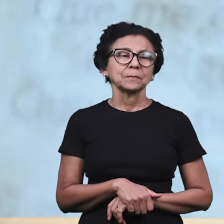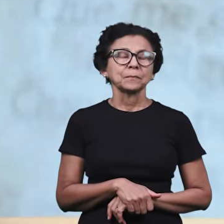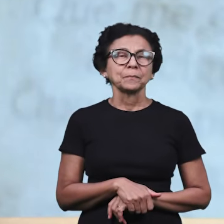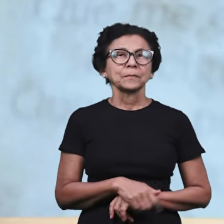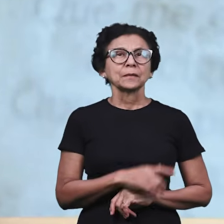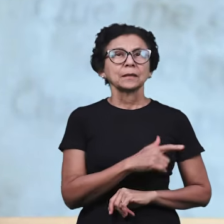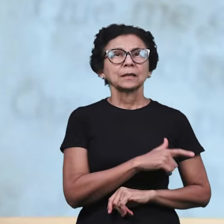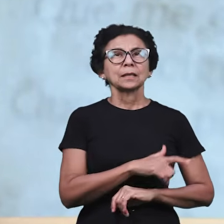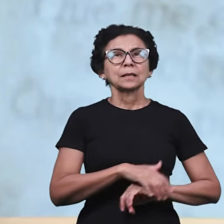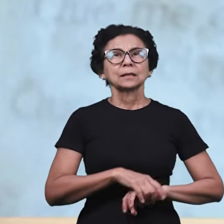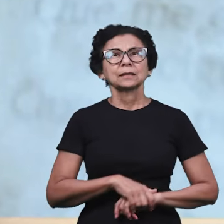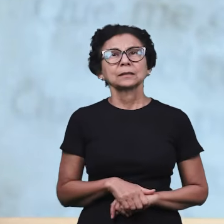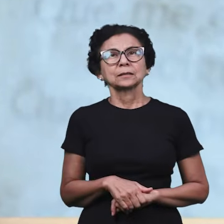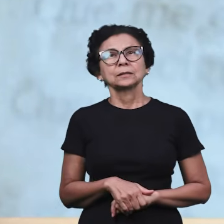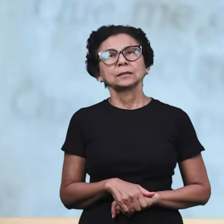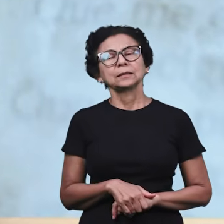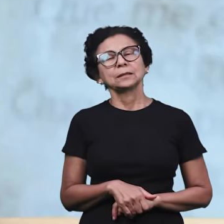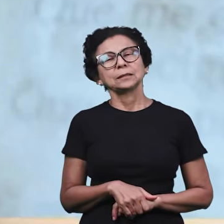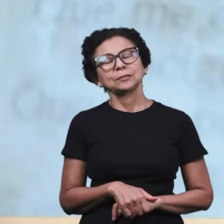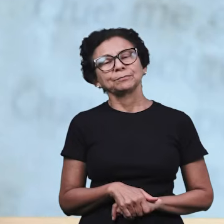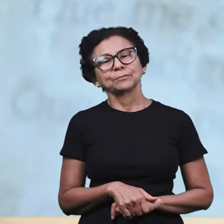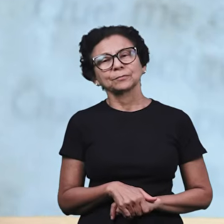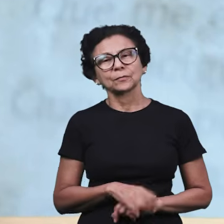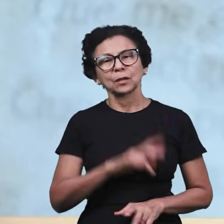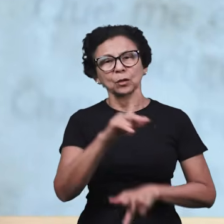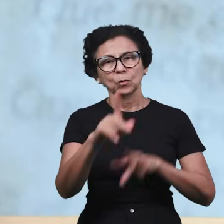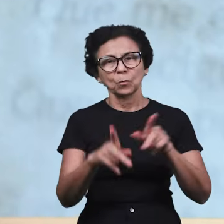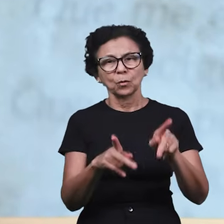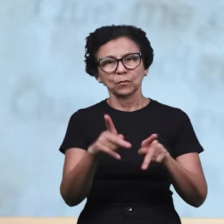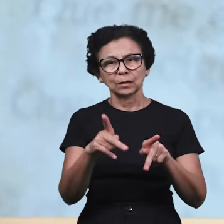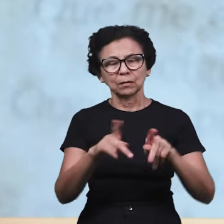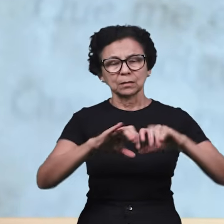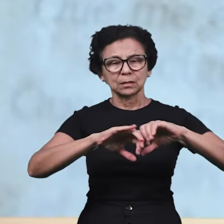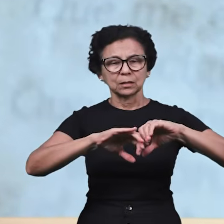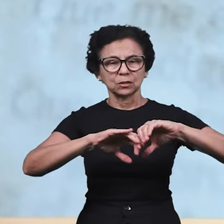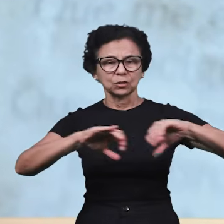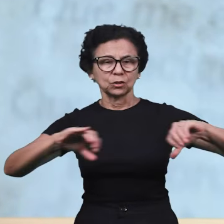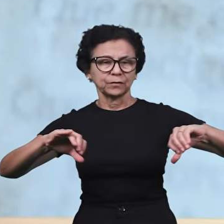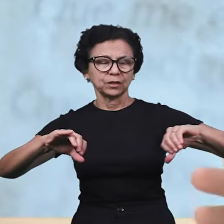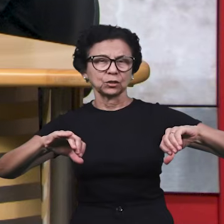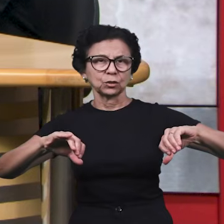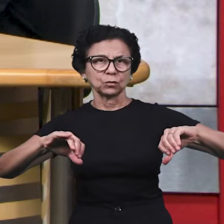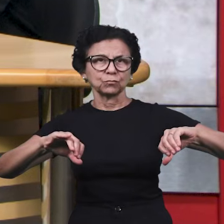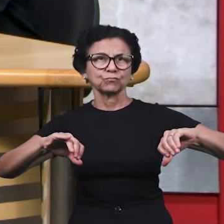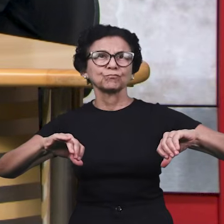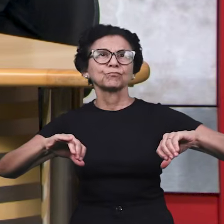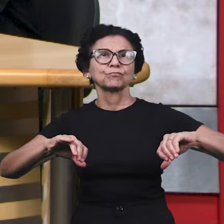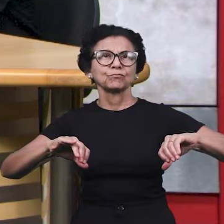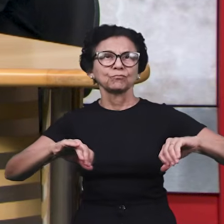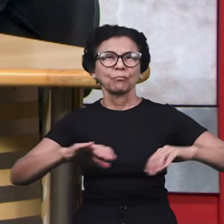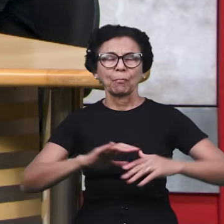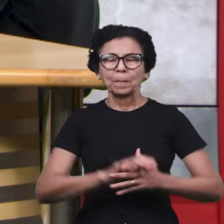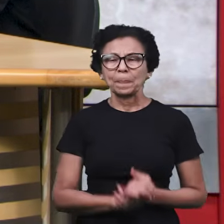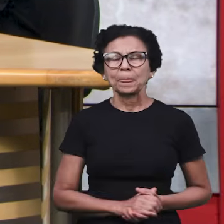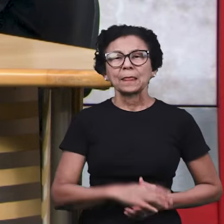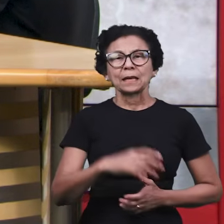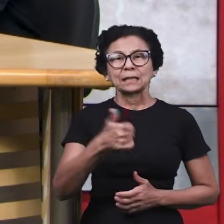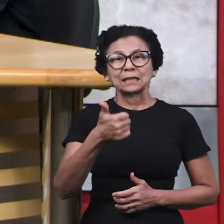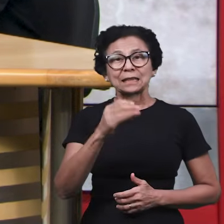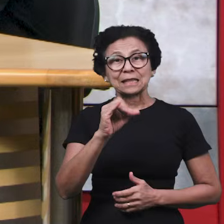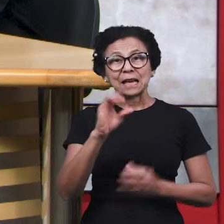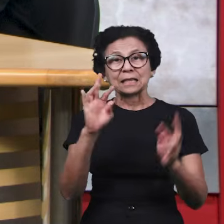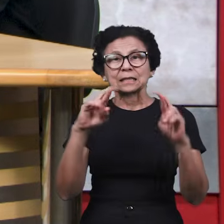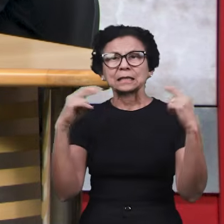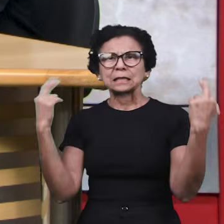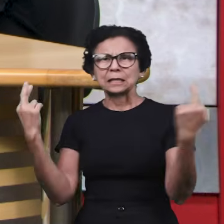ele ganha 2/12 da nação e perde 10/12. Dividiu o reino. 10 tribos dizem: nós não